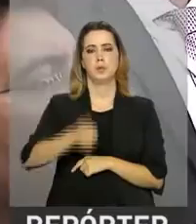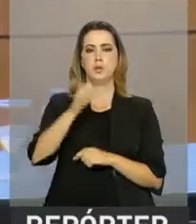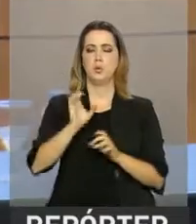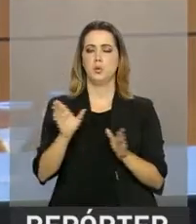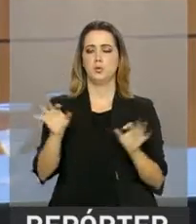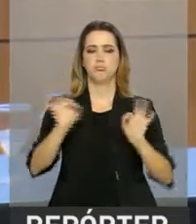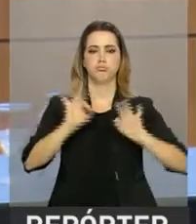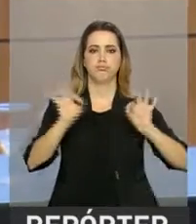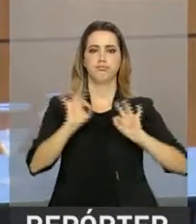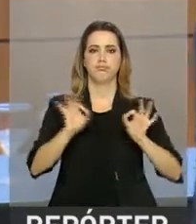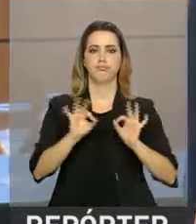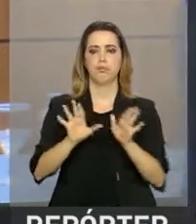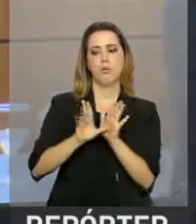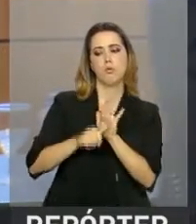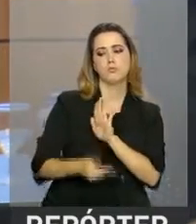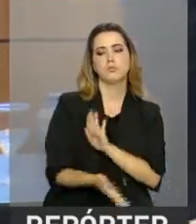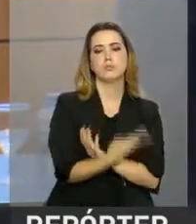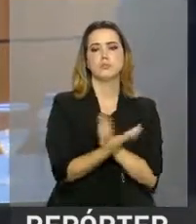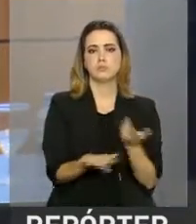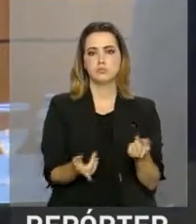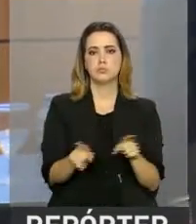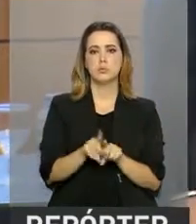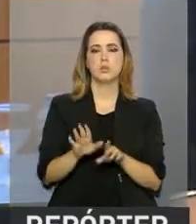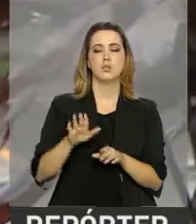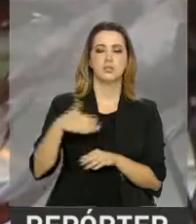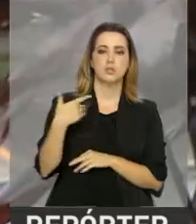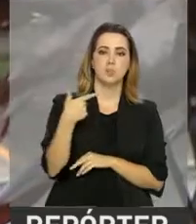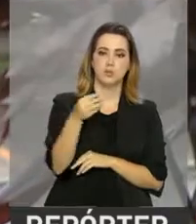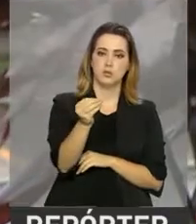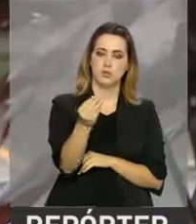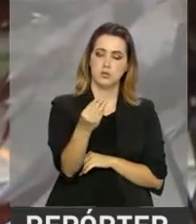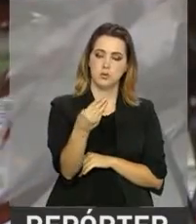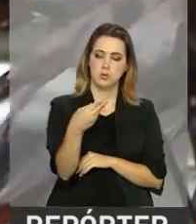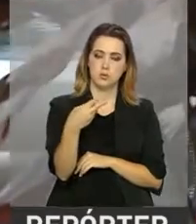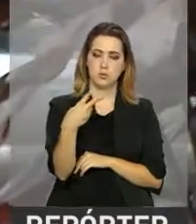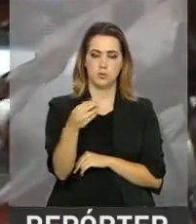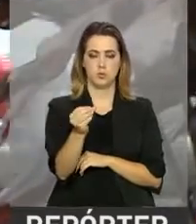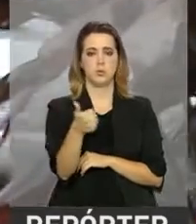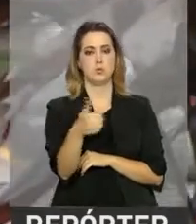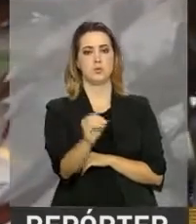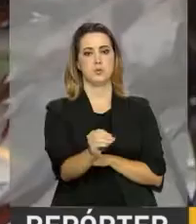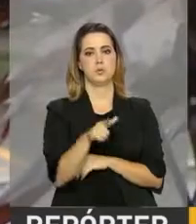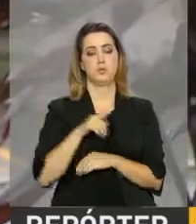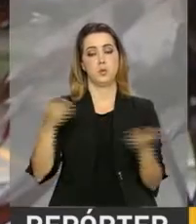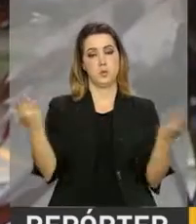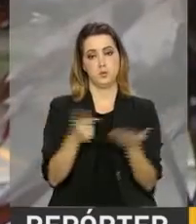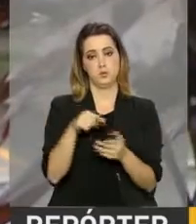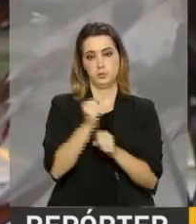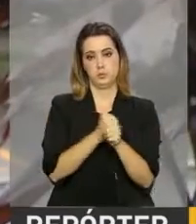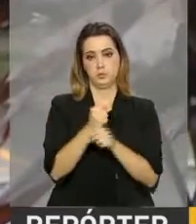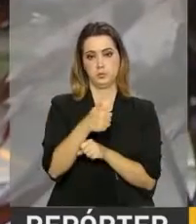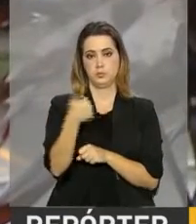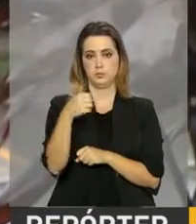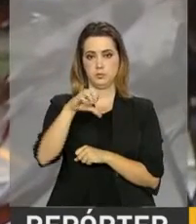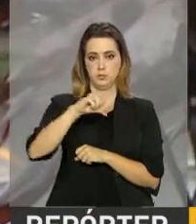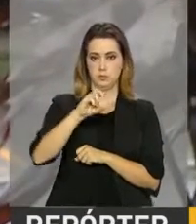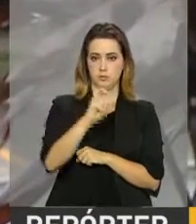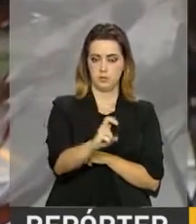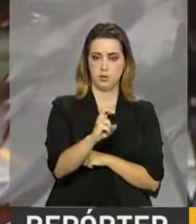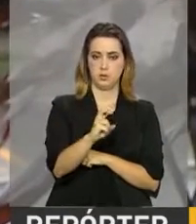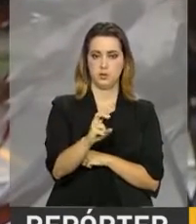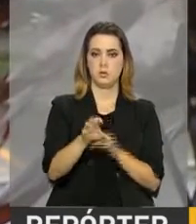país o prêmio existe desde 2010 este ano 195 empresas participaram da